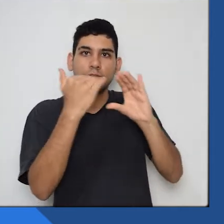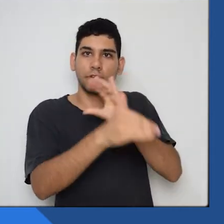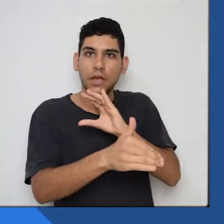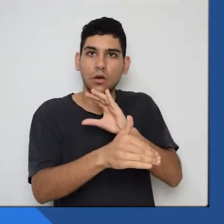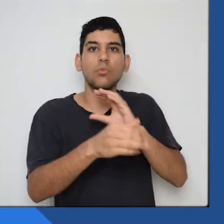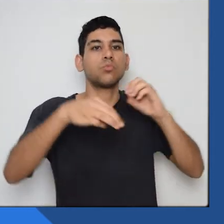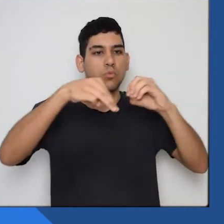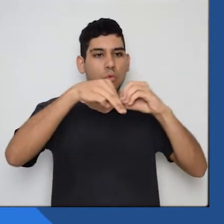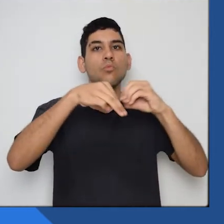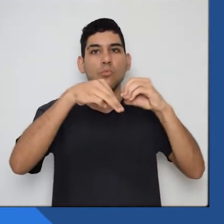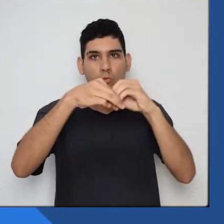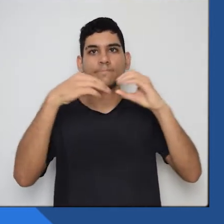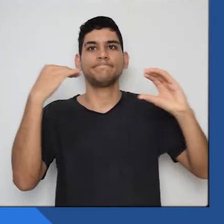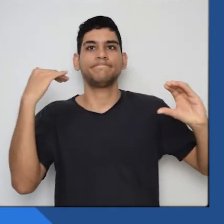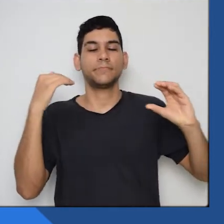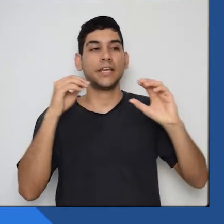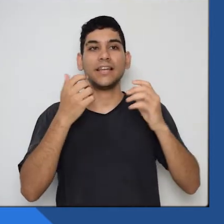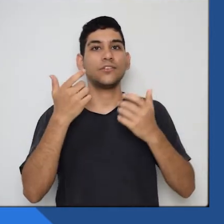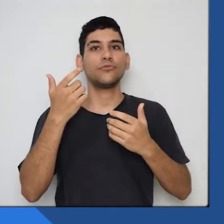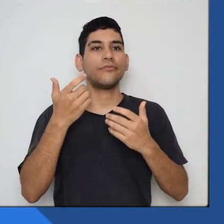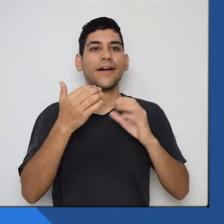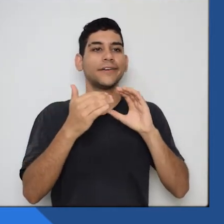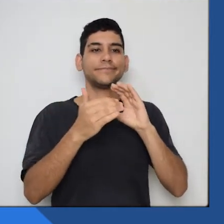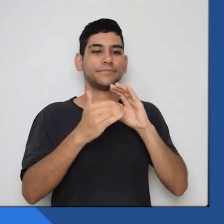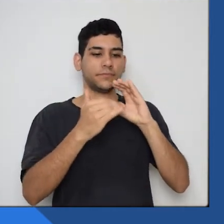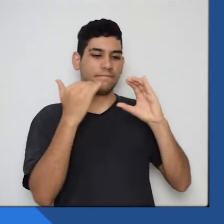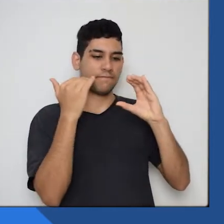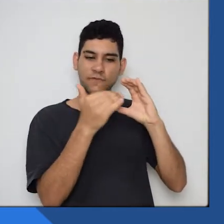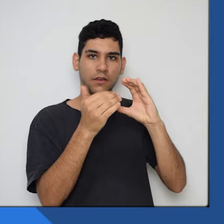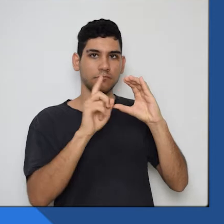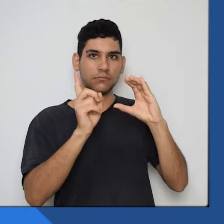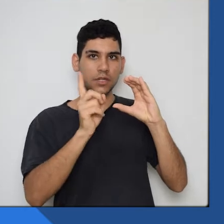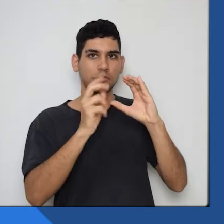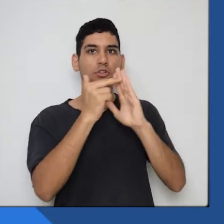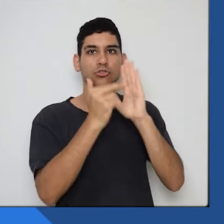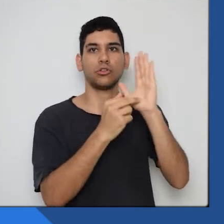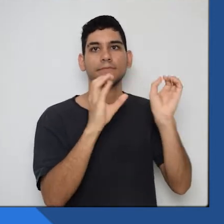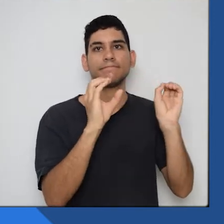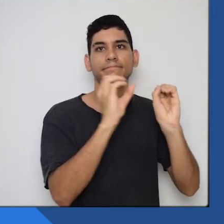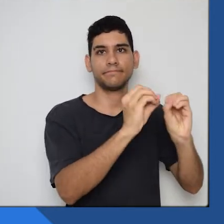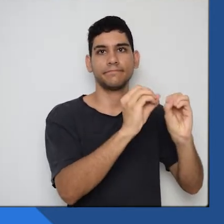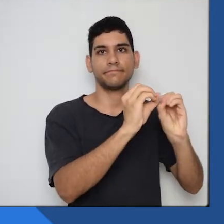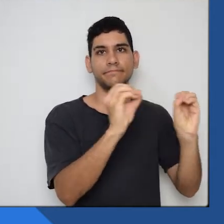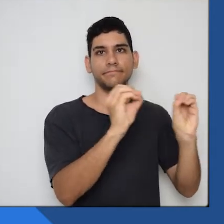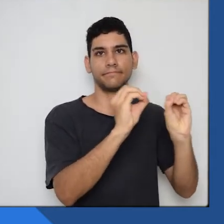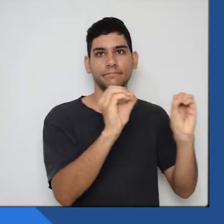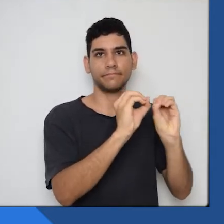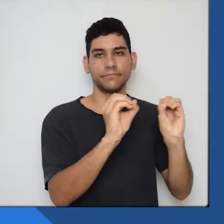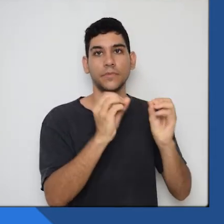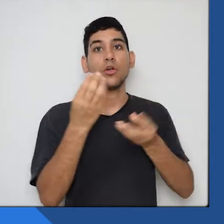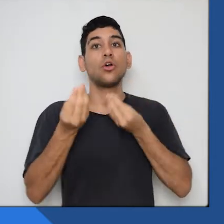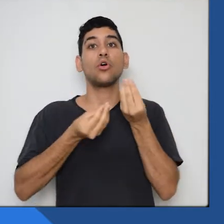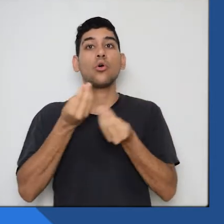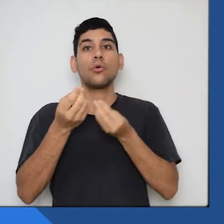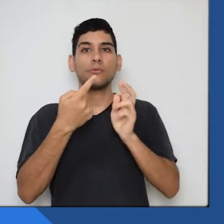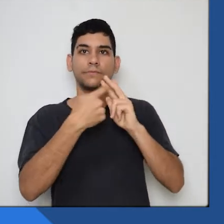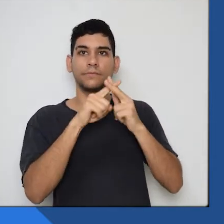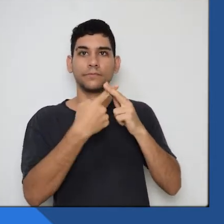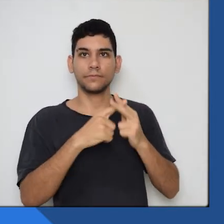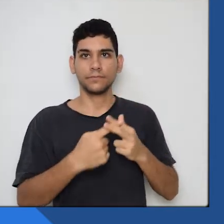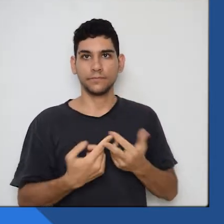finalizá-lo, não enviar, o Moodle não vai nem considerar a tentativa, ele vai com nota 0. O que eu